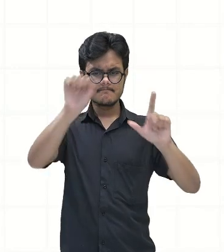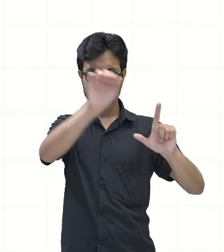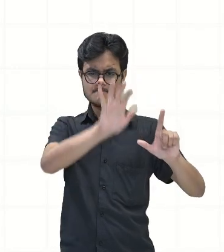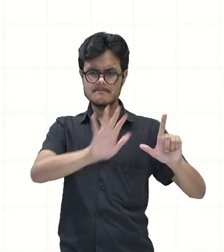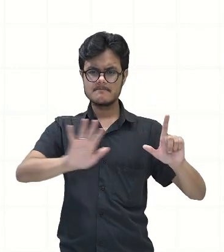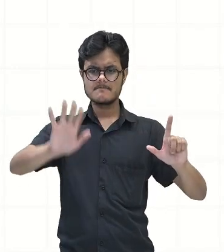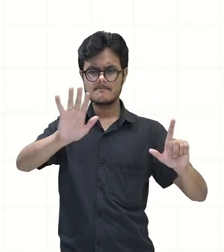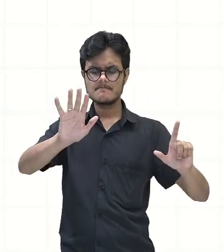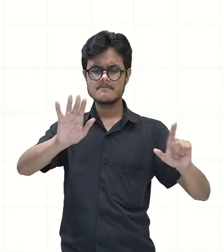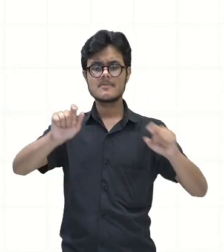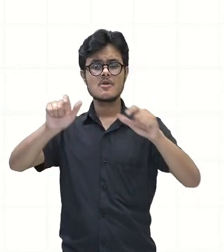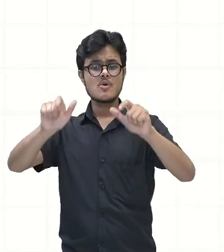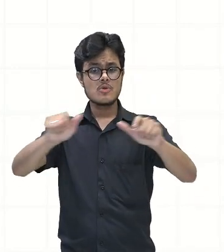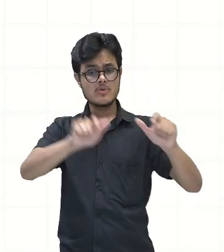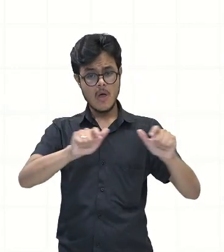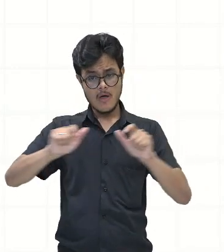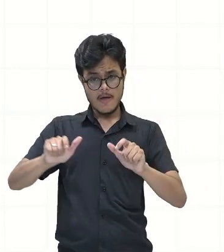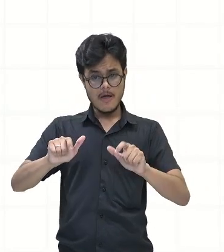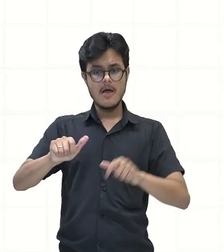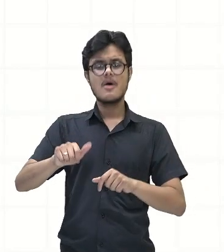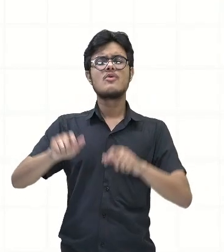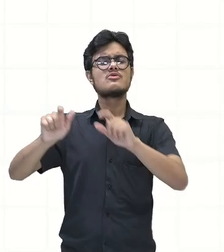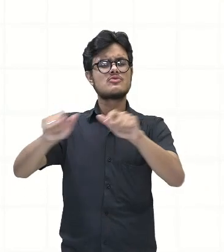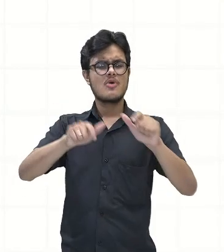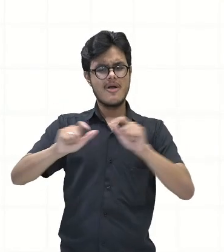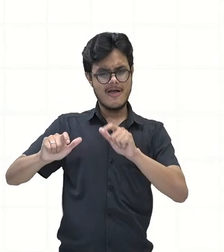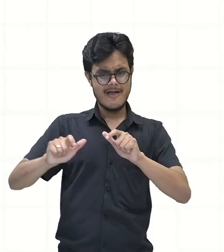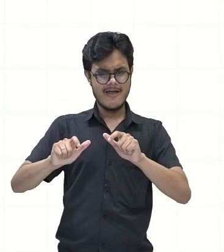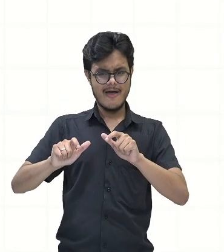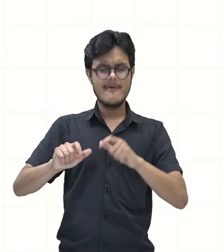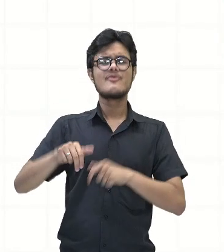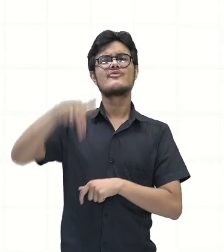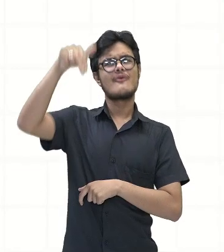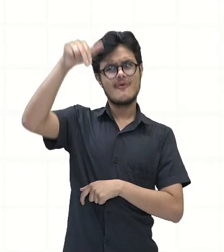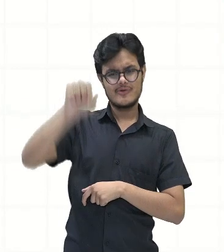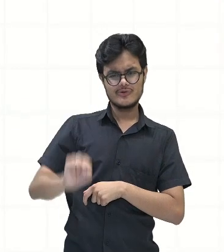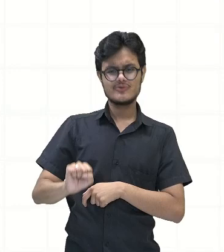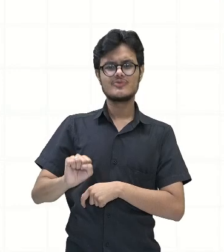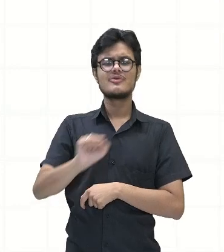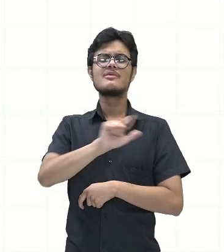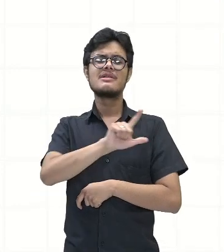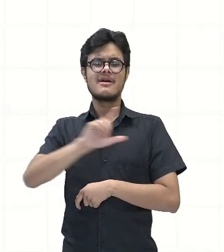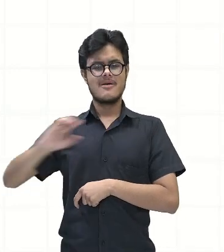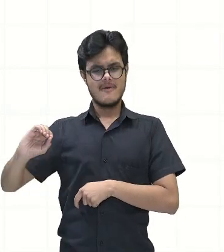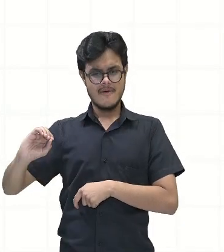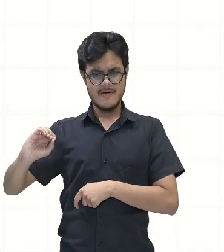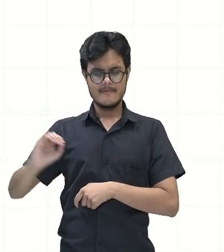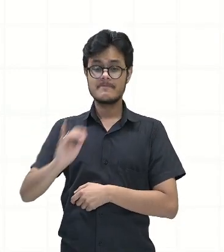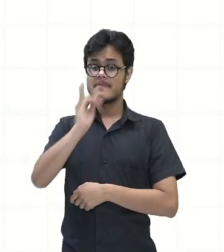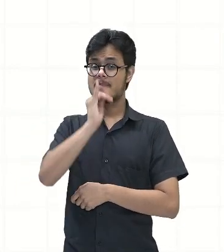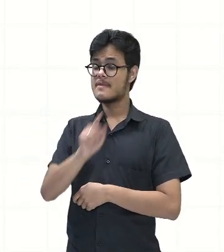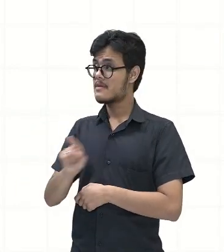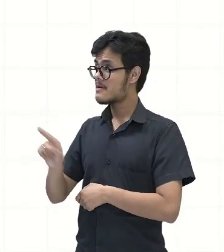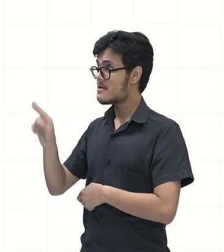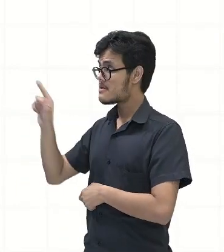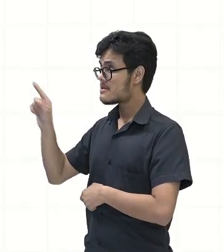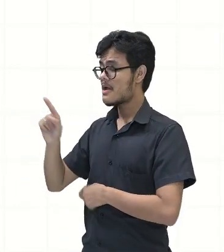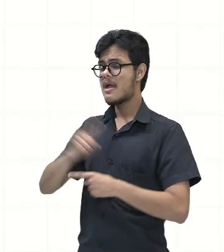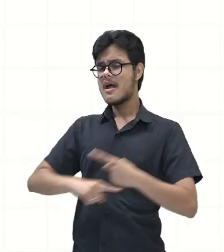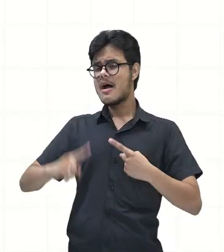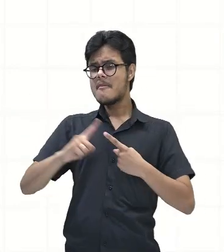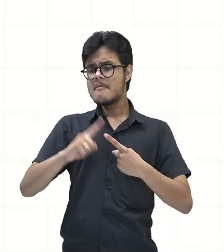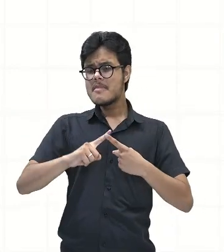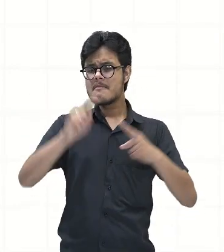mostrar os lugares onde se encontram os pontos extremos do Brasil. E aí nós temos a figura 1